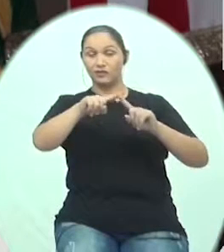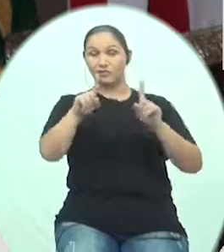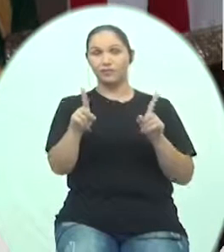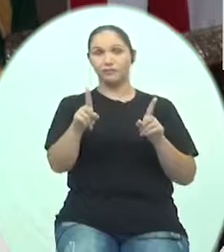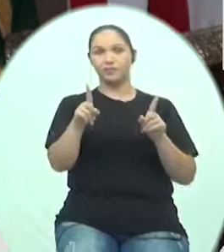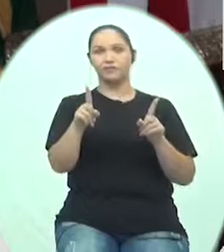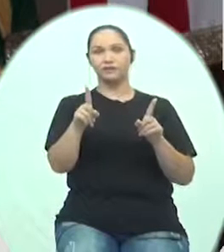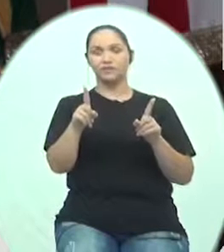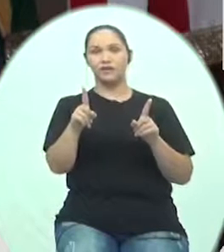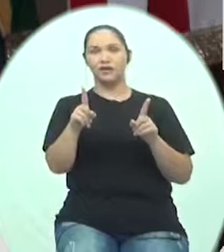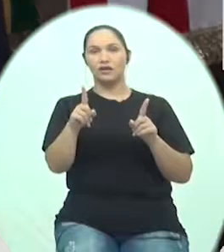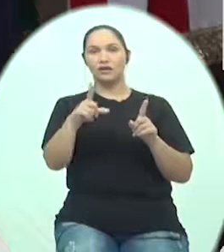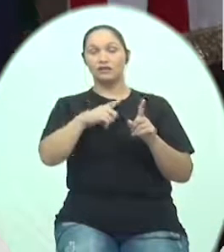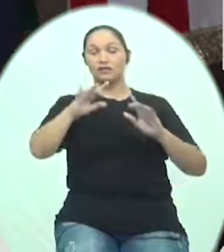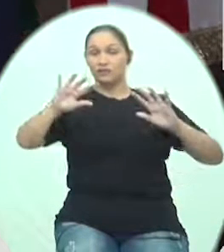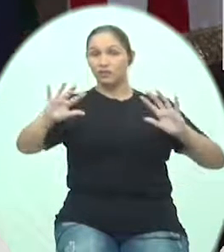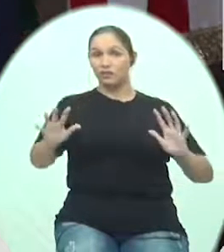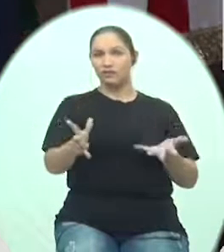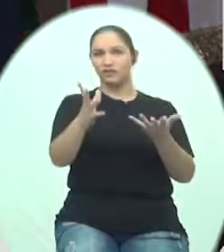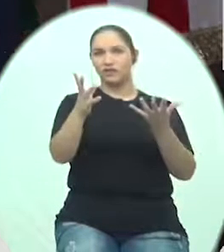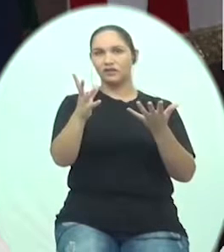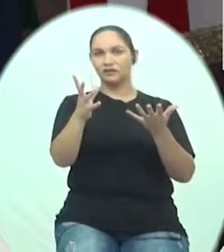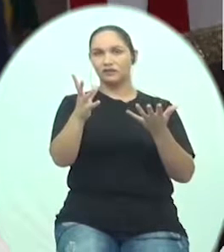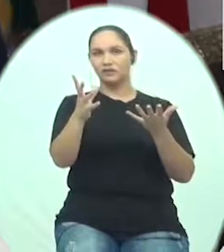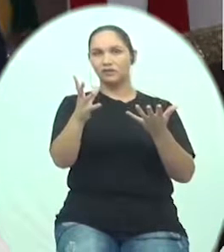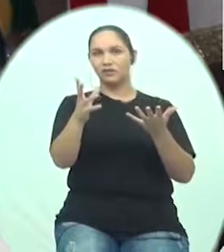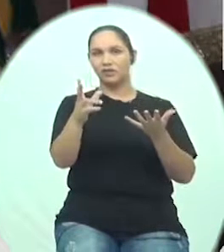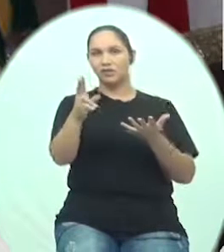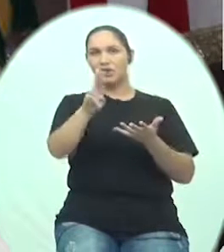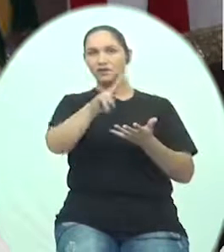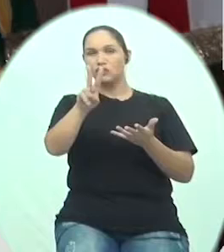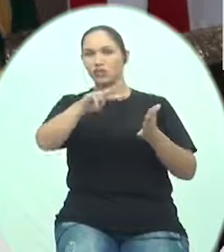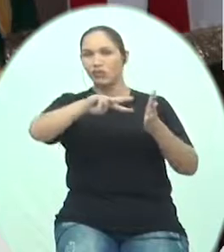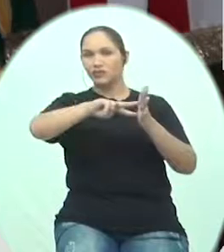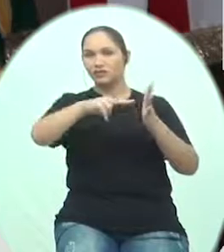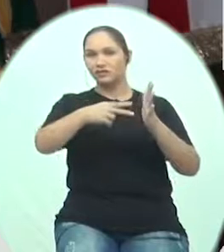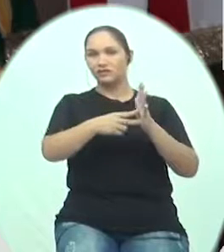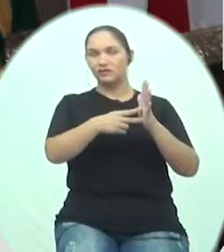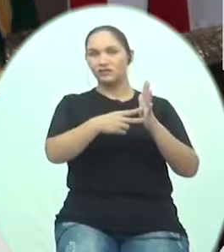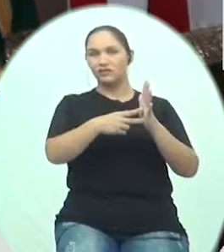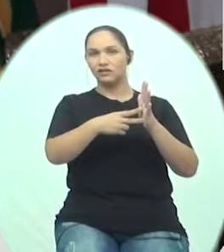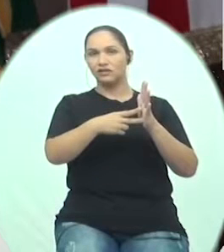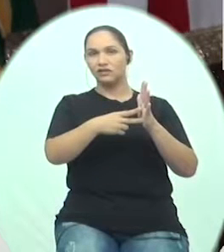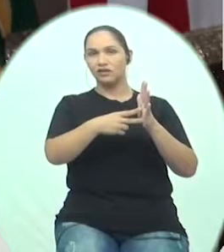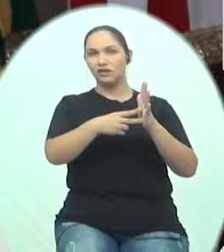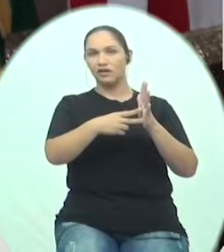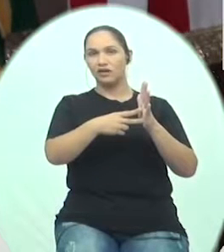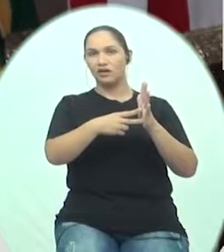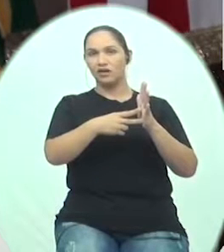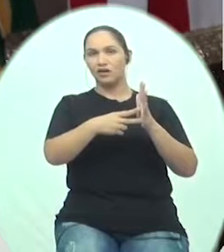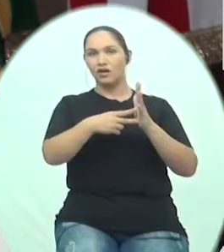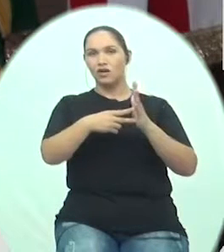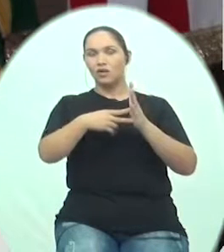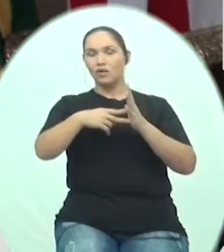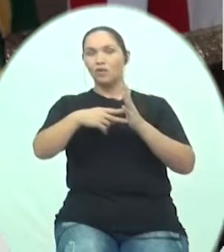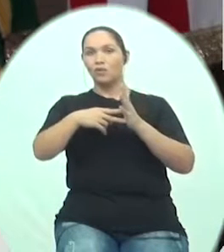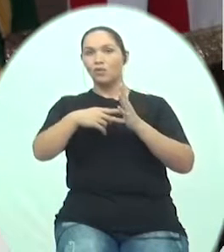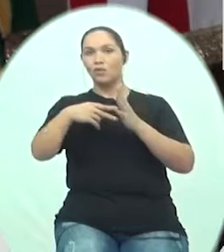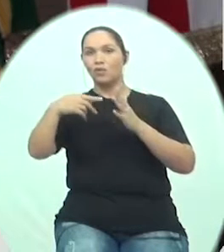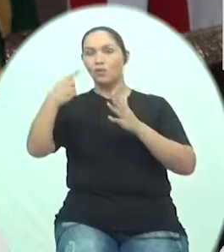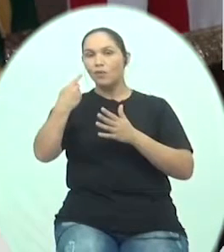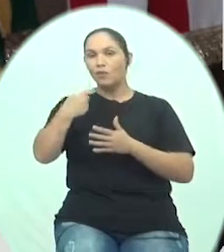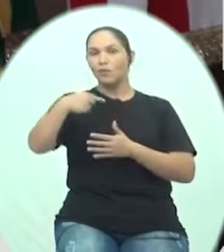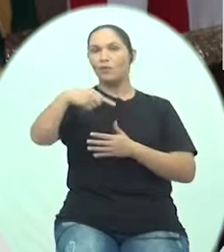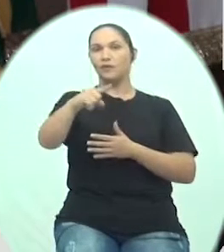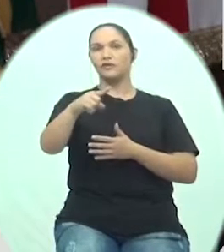um evento aonde reuniu mais de 120.000 jovens em estádios os dois